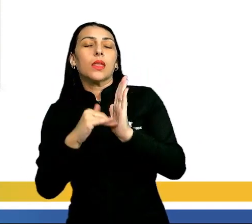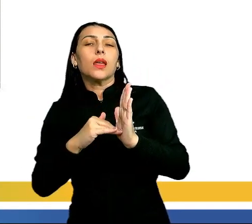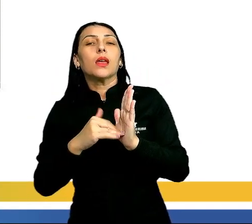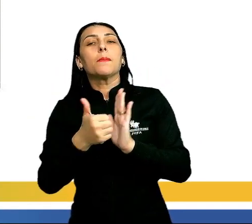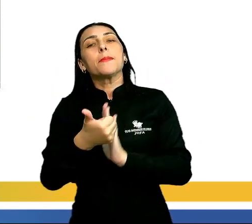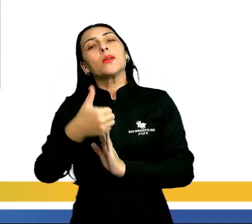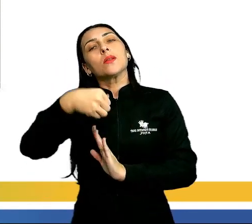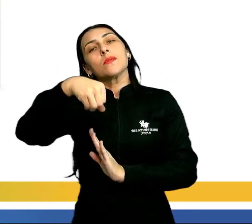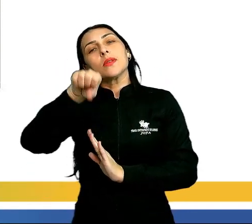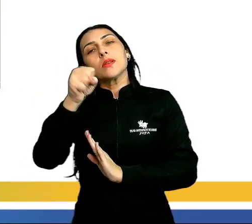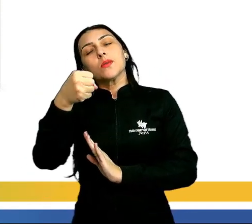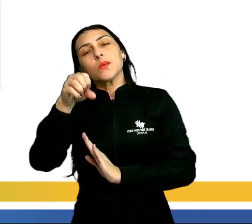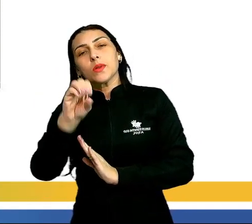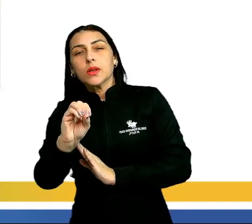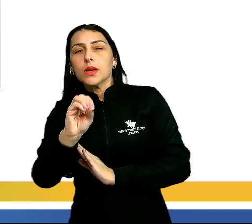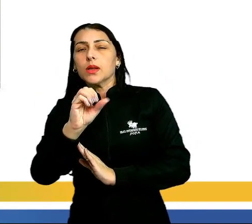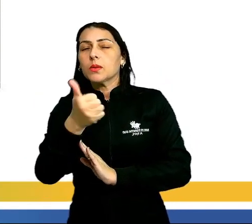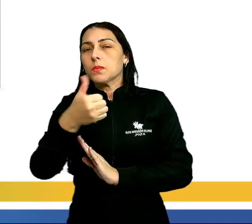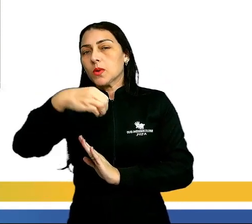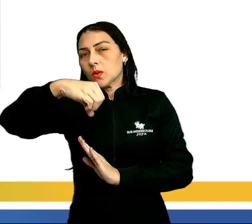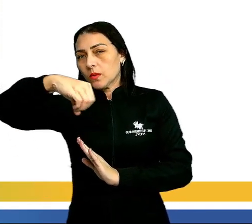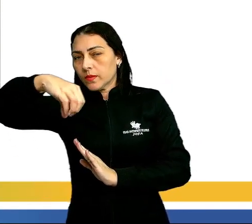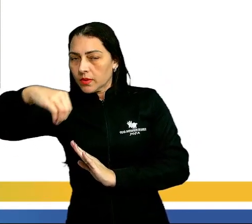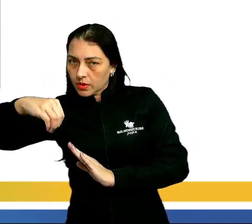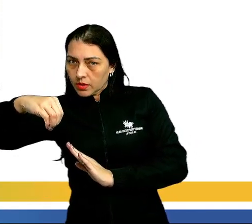chegar em 1980,